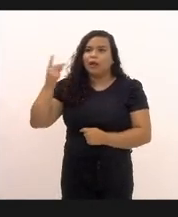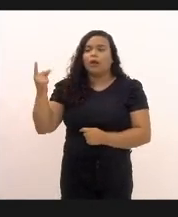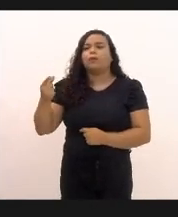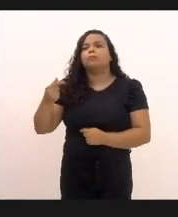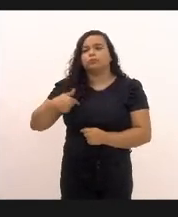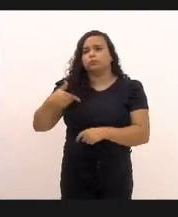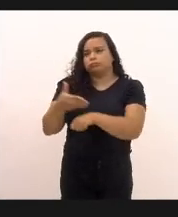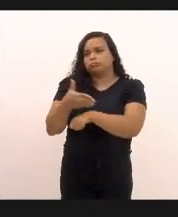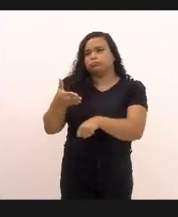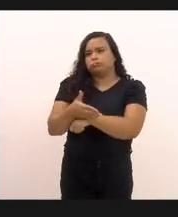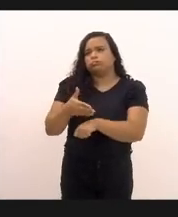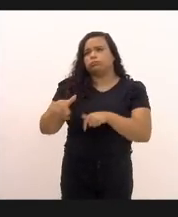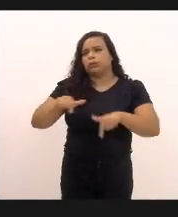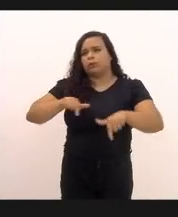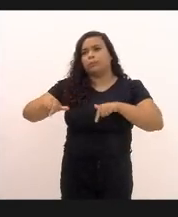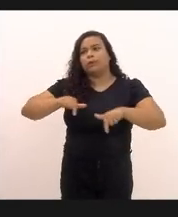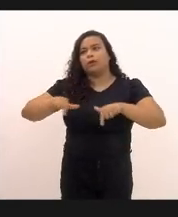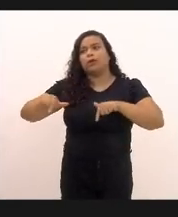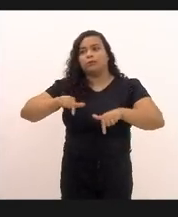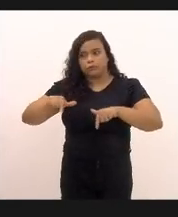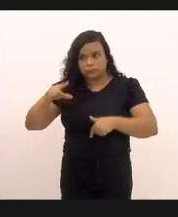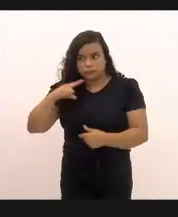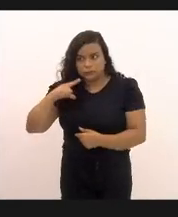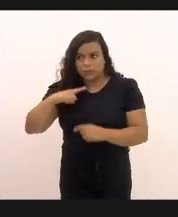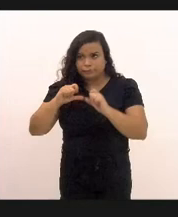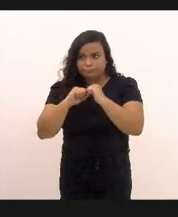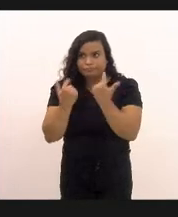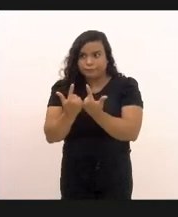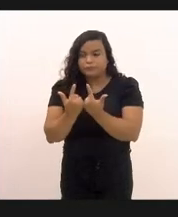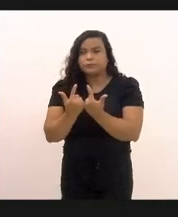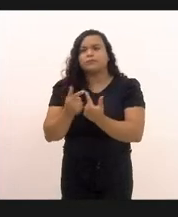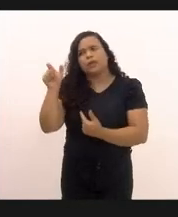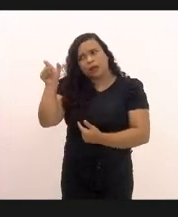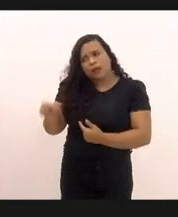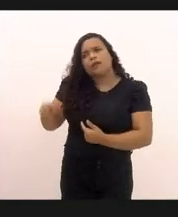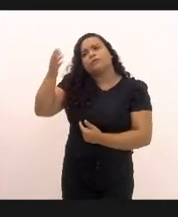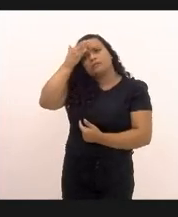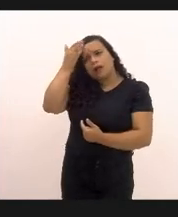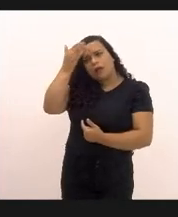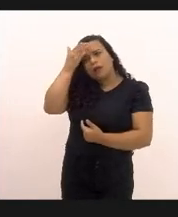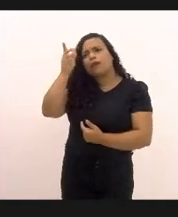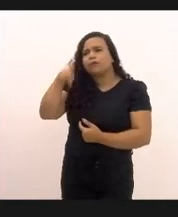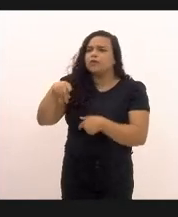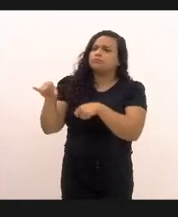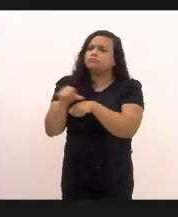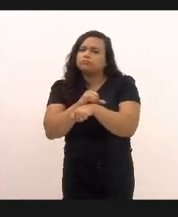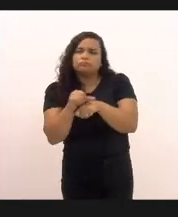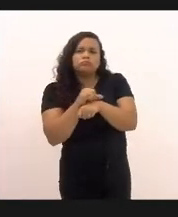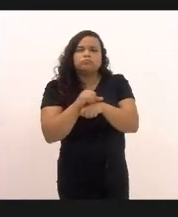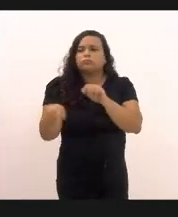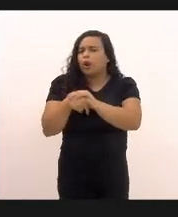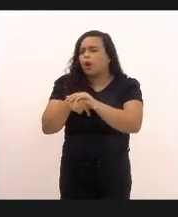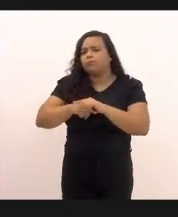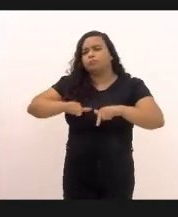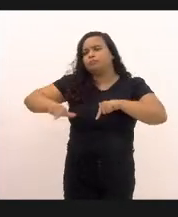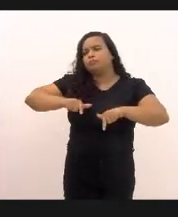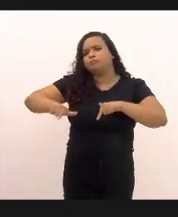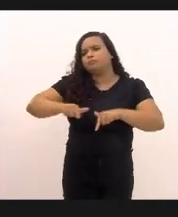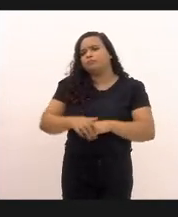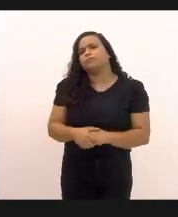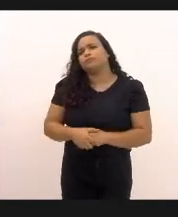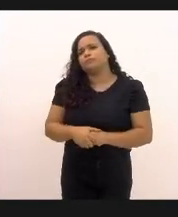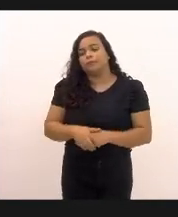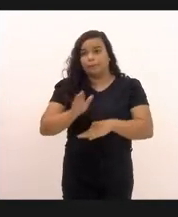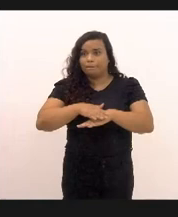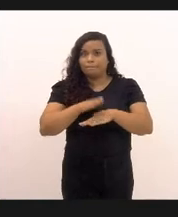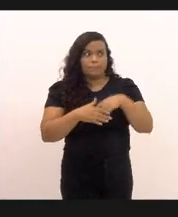que o decano da nossa casa tem, ele já deveria saber disso. E a tal iniciativa